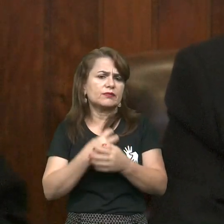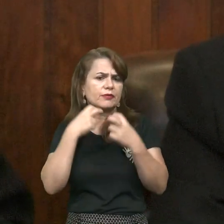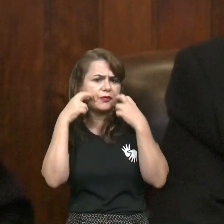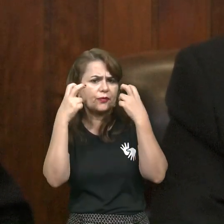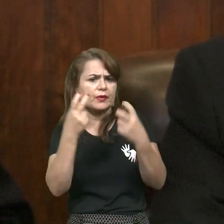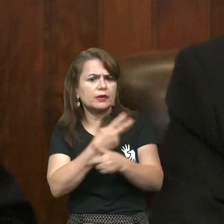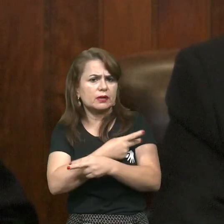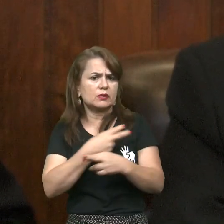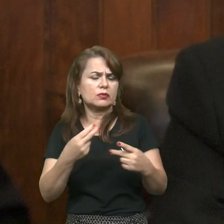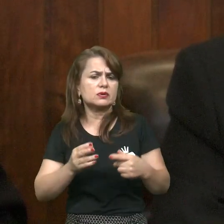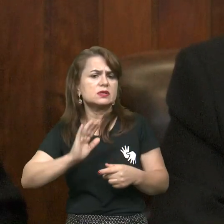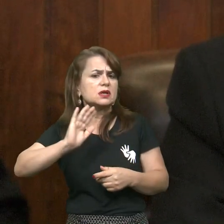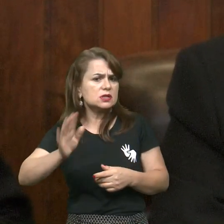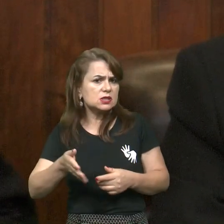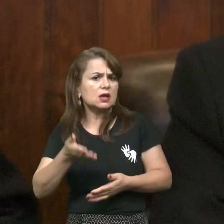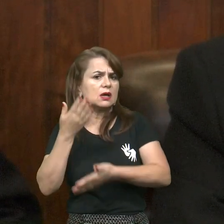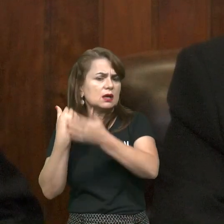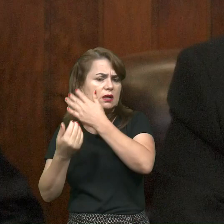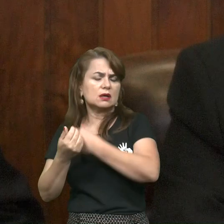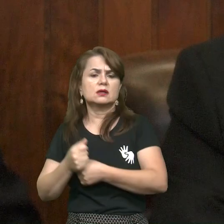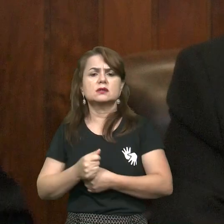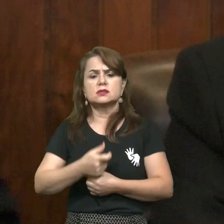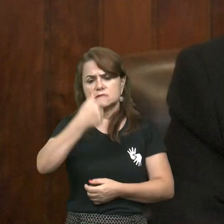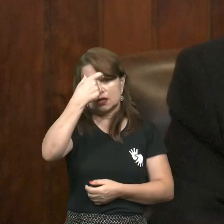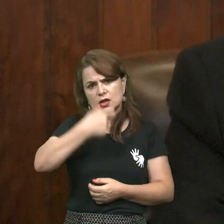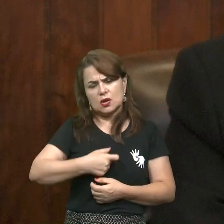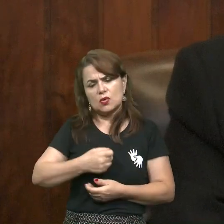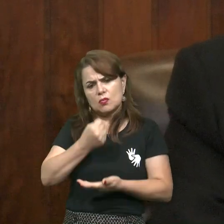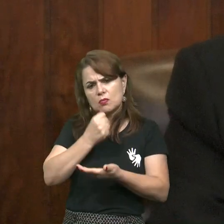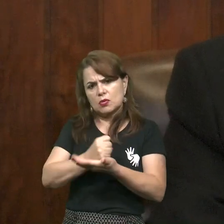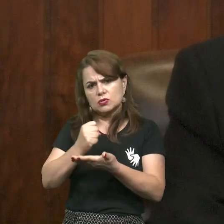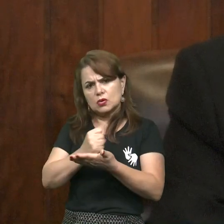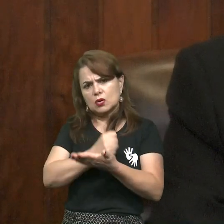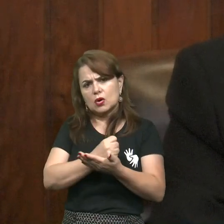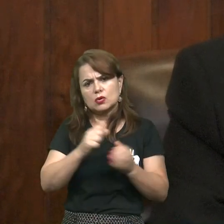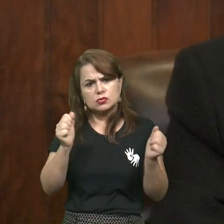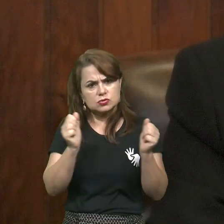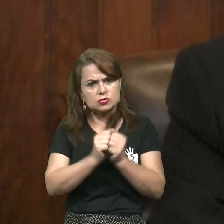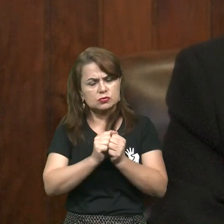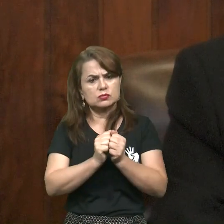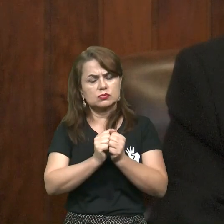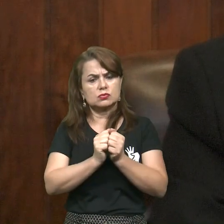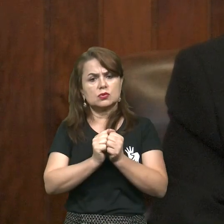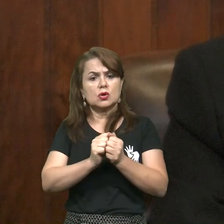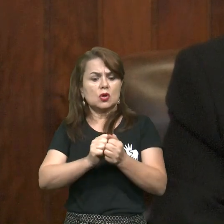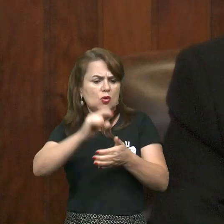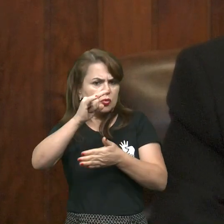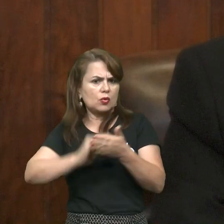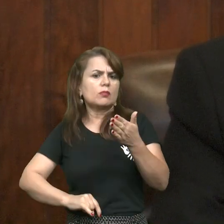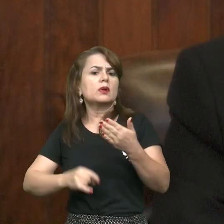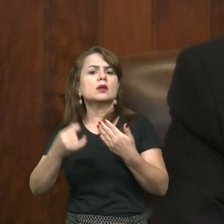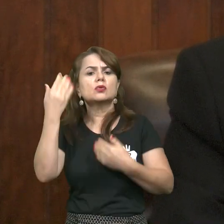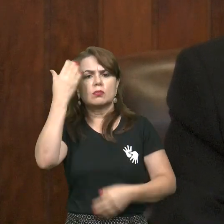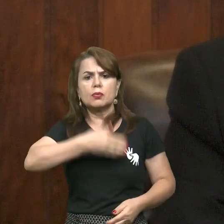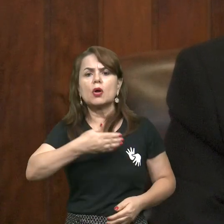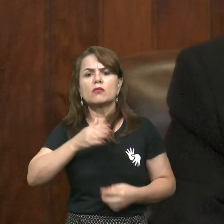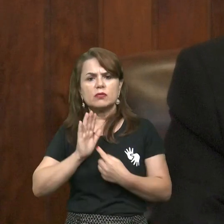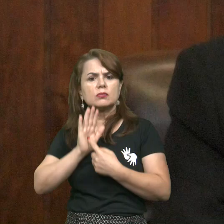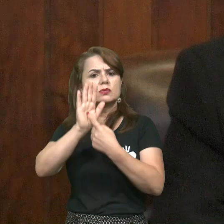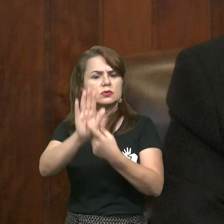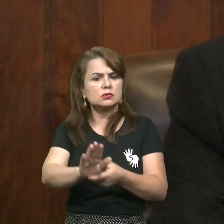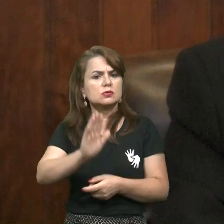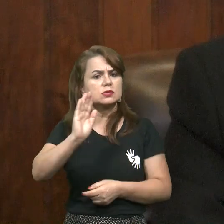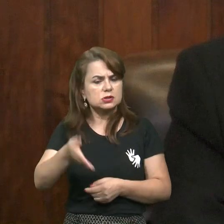já protocolados por esse cidadão junto a essa Casa de Leis, com farta documentação comprobatória dos crimes, onde acreditamos